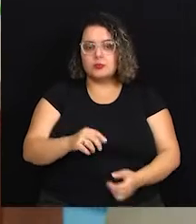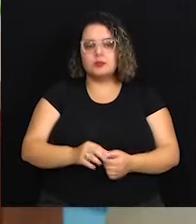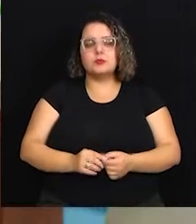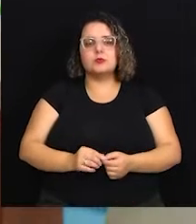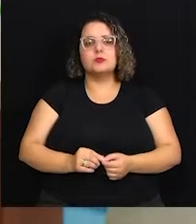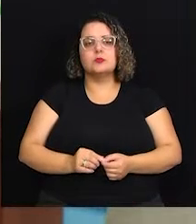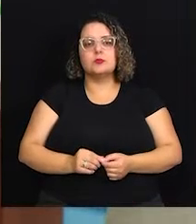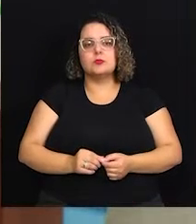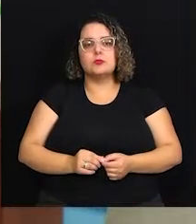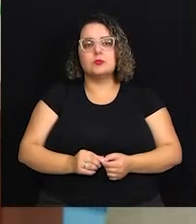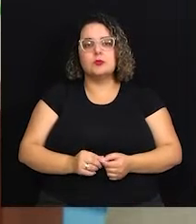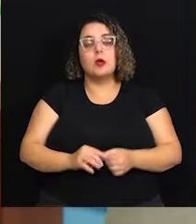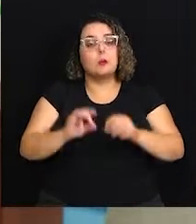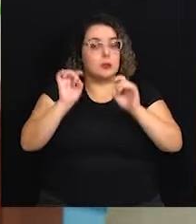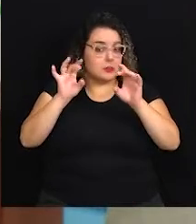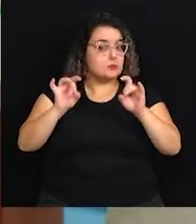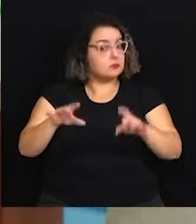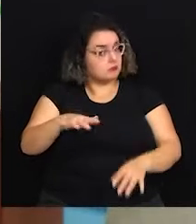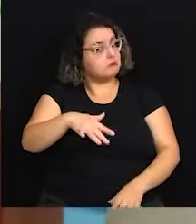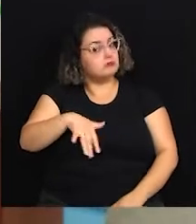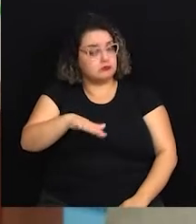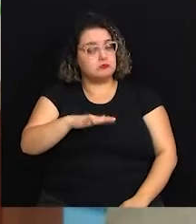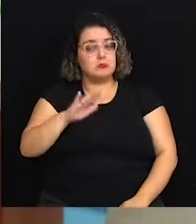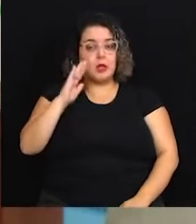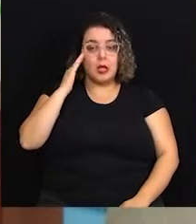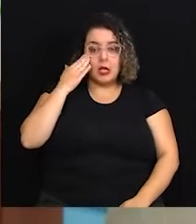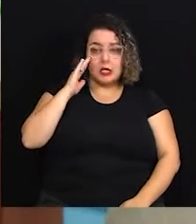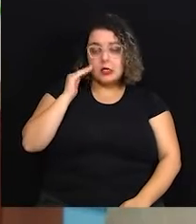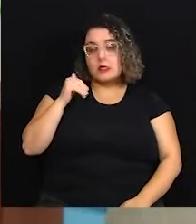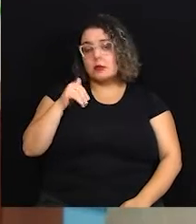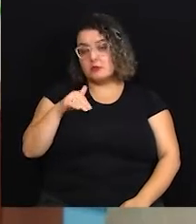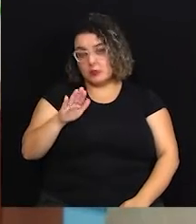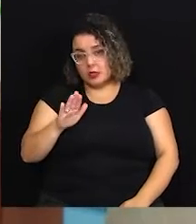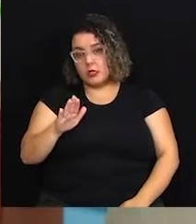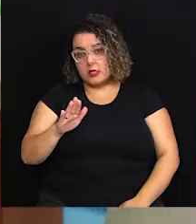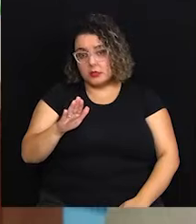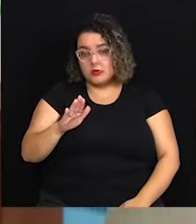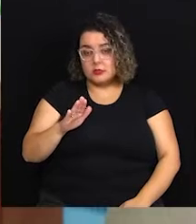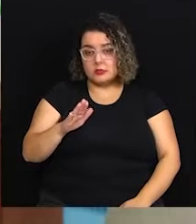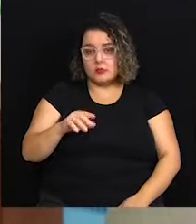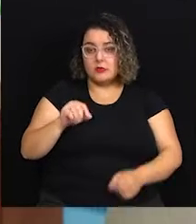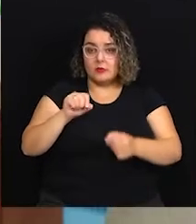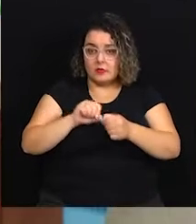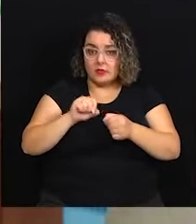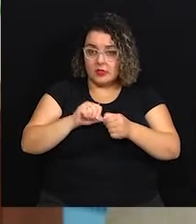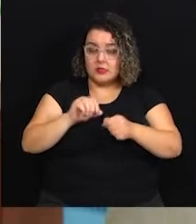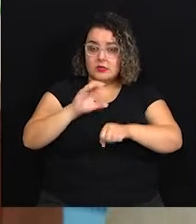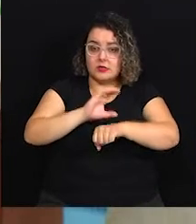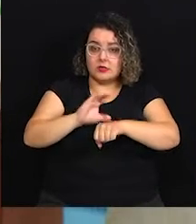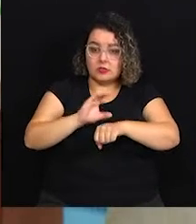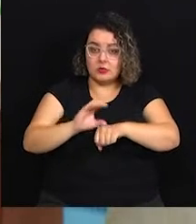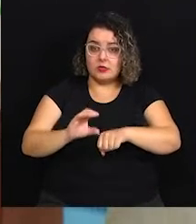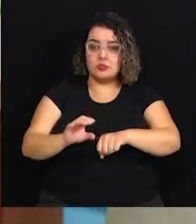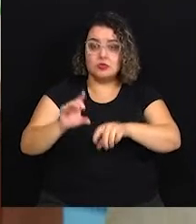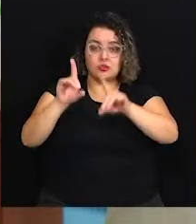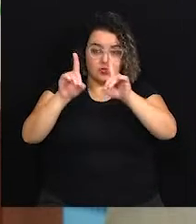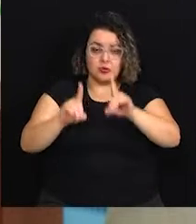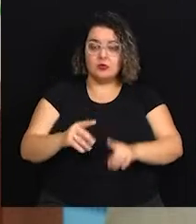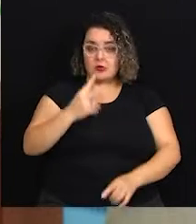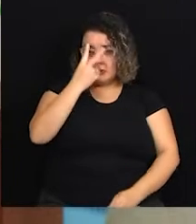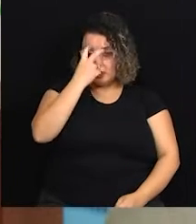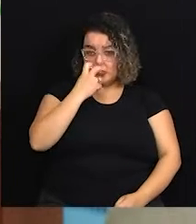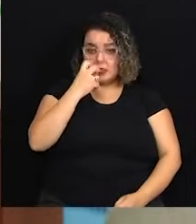E para me especializar mais na área, para entender um pouco mais, eu acabei fazendo um curso de deficiência visual